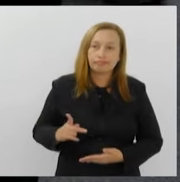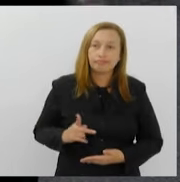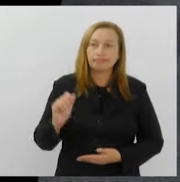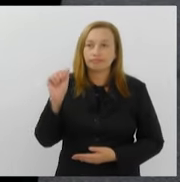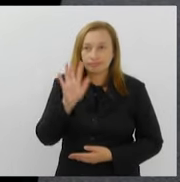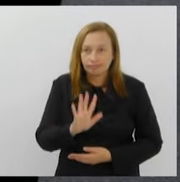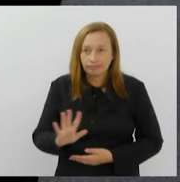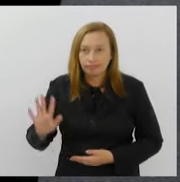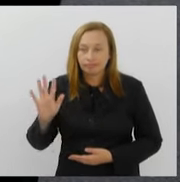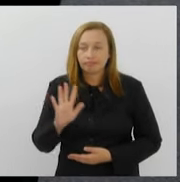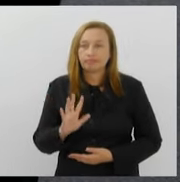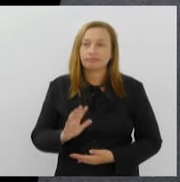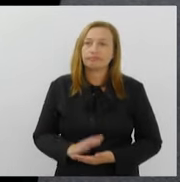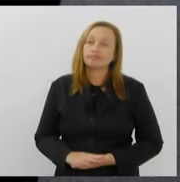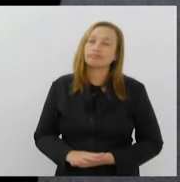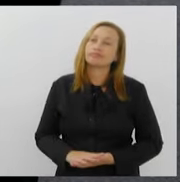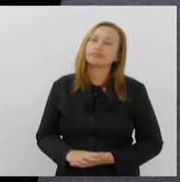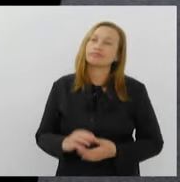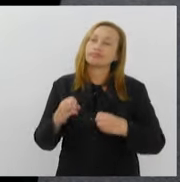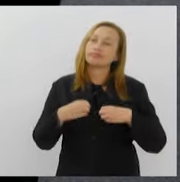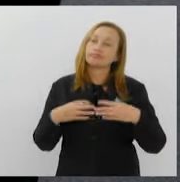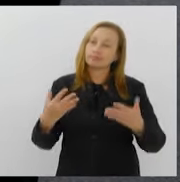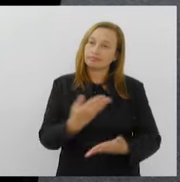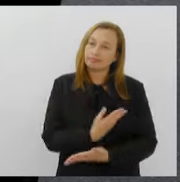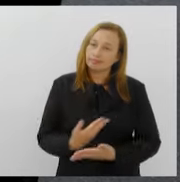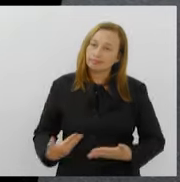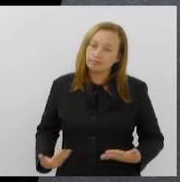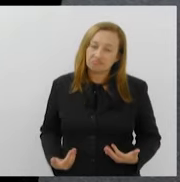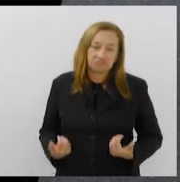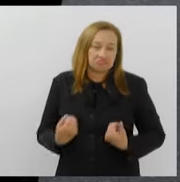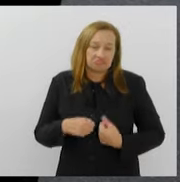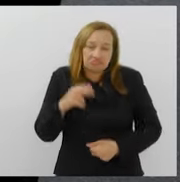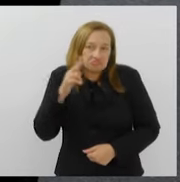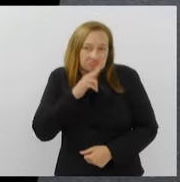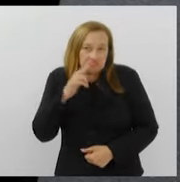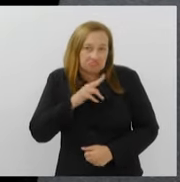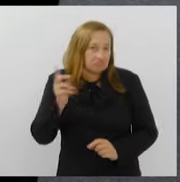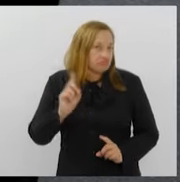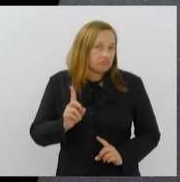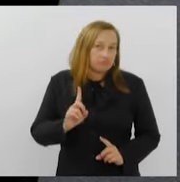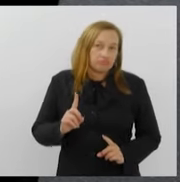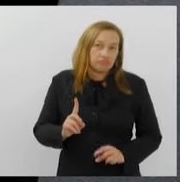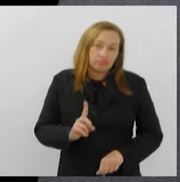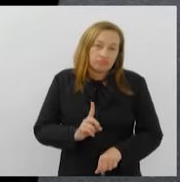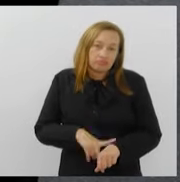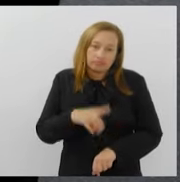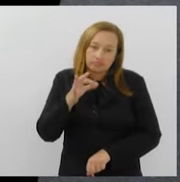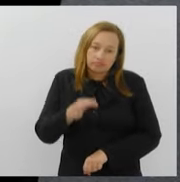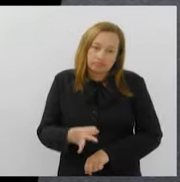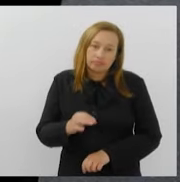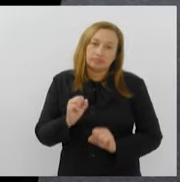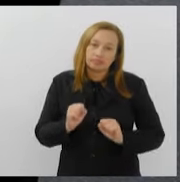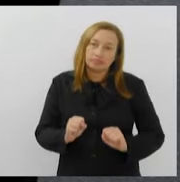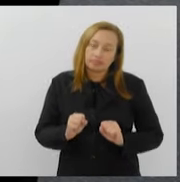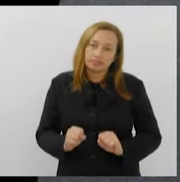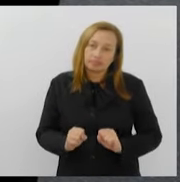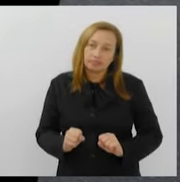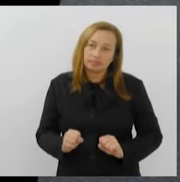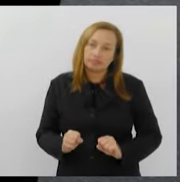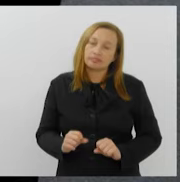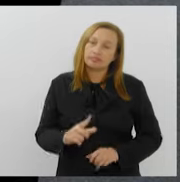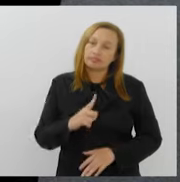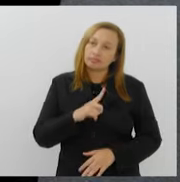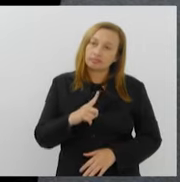Geral, faça uma audiência sem pressa, com espaço, para que a gente possa contar com a